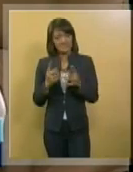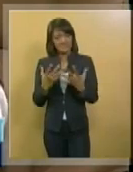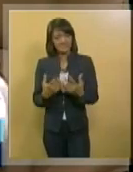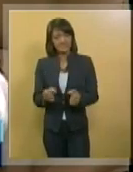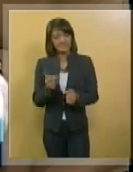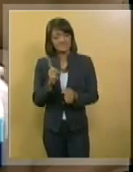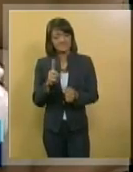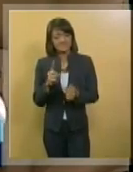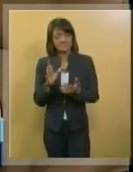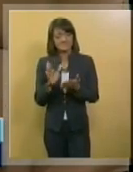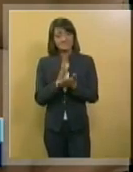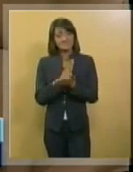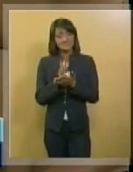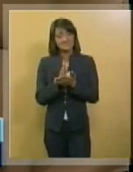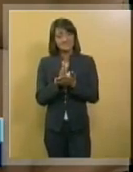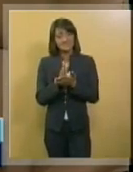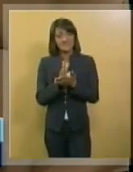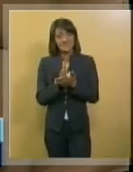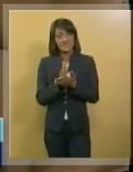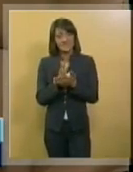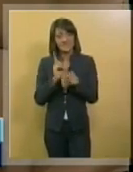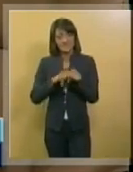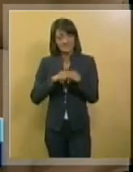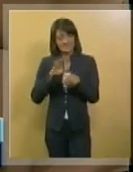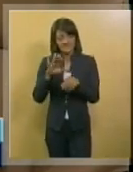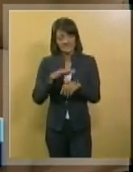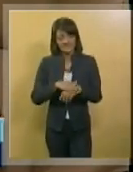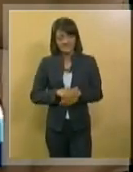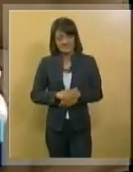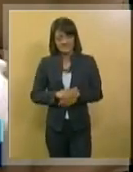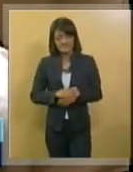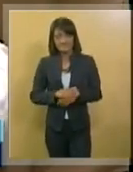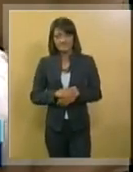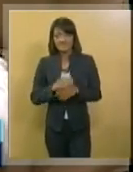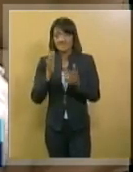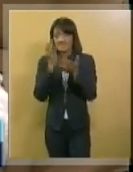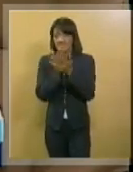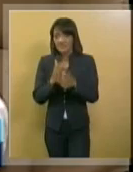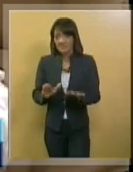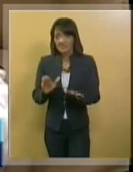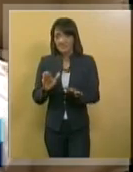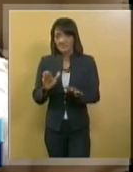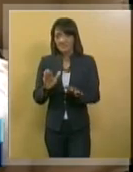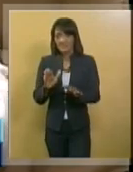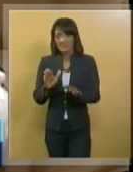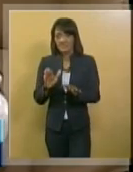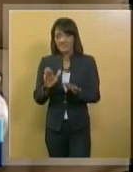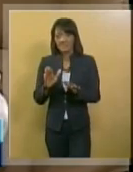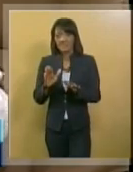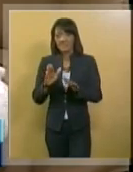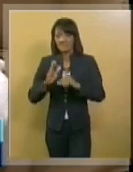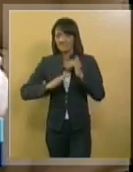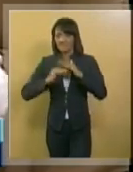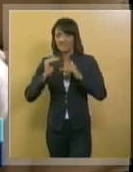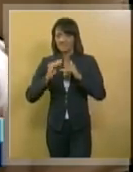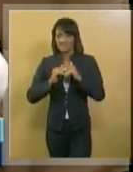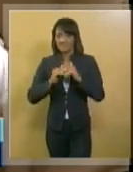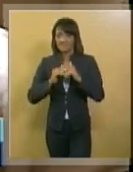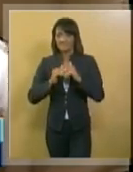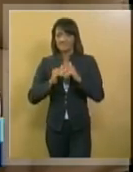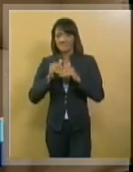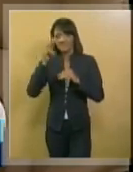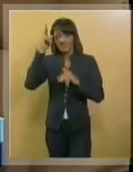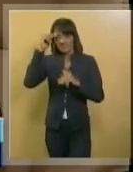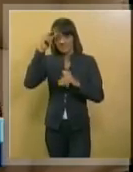discordar em um ponto apenas. Acho que não é acabando com os carroceiros que são pais de famílias, né? Não